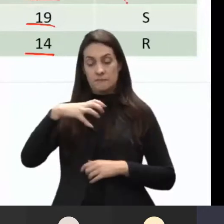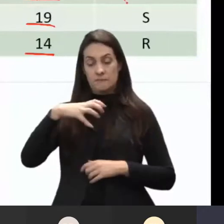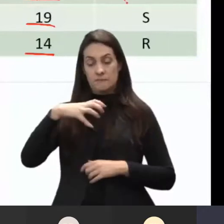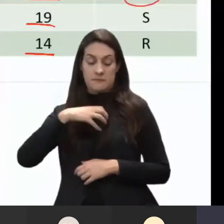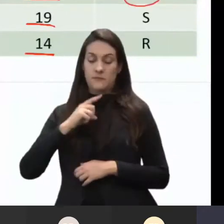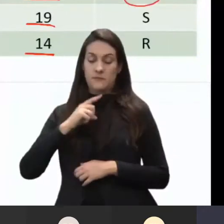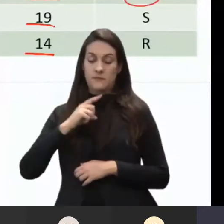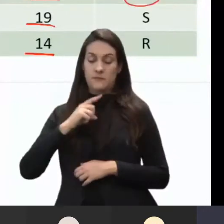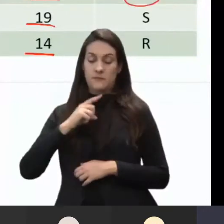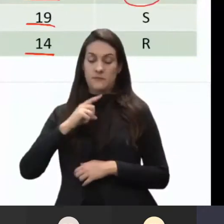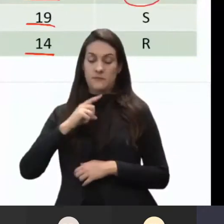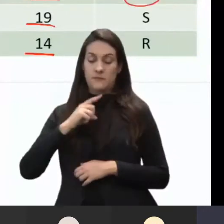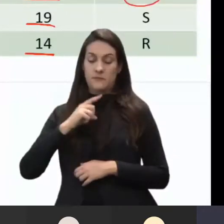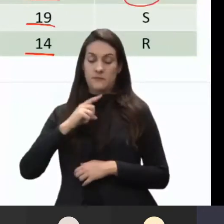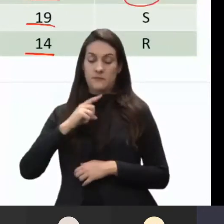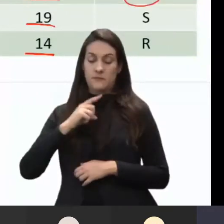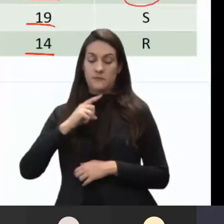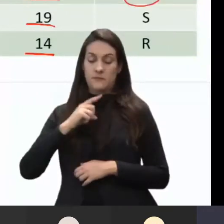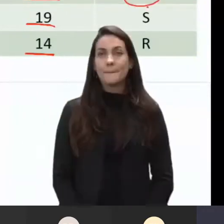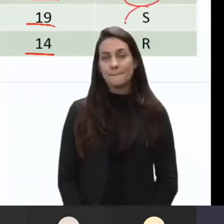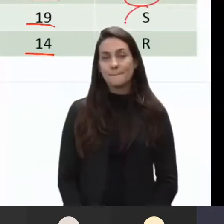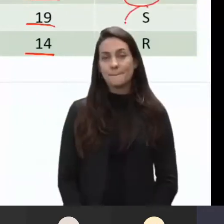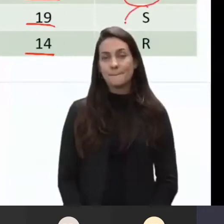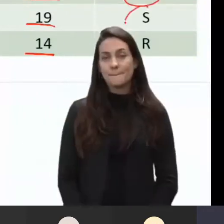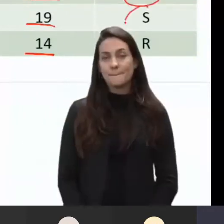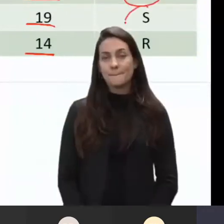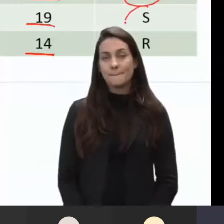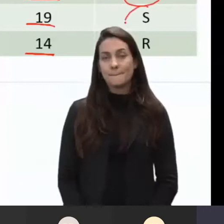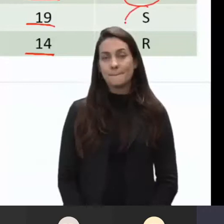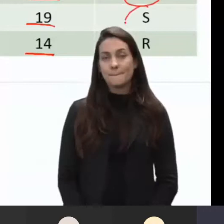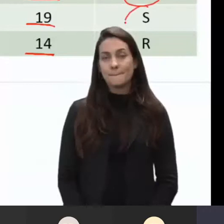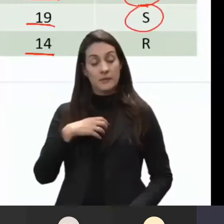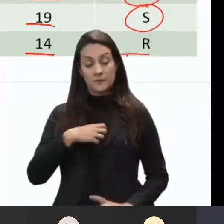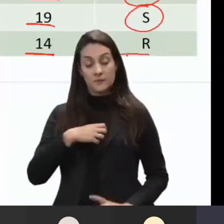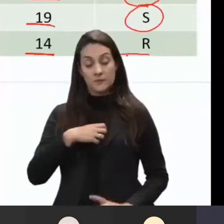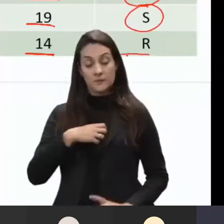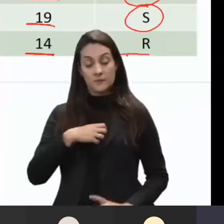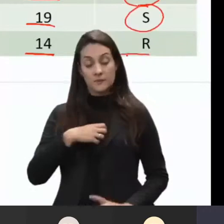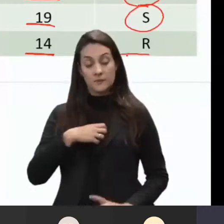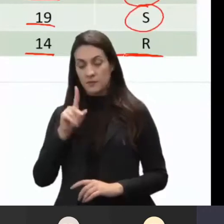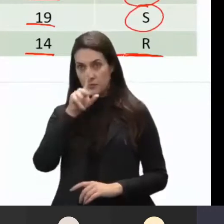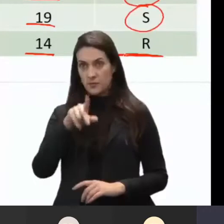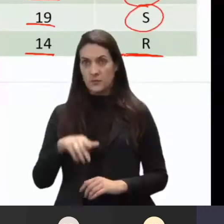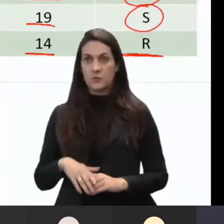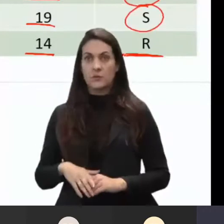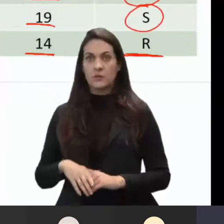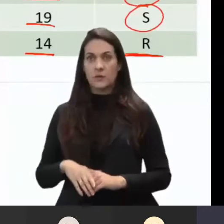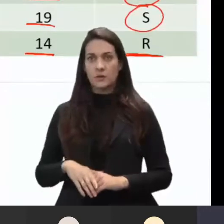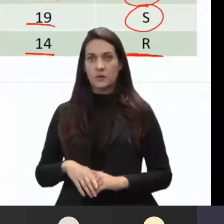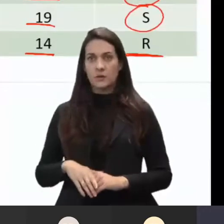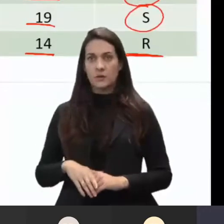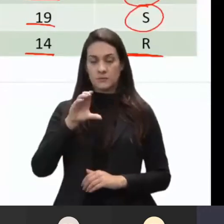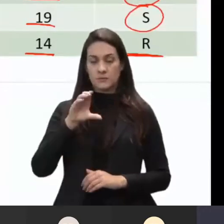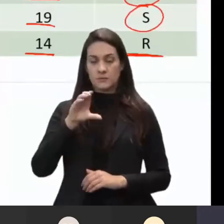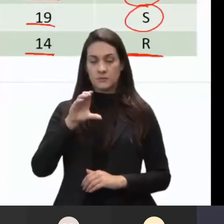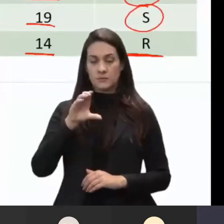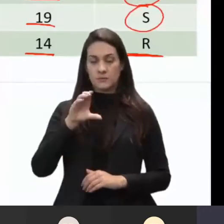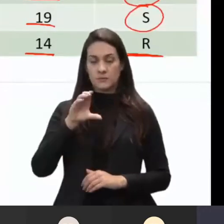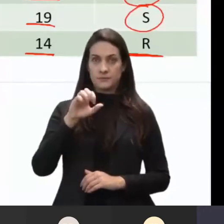para o norfloxacino, sensível para o sulfazotrin e resistente para a